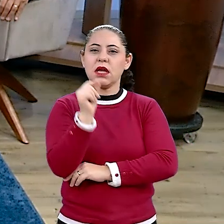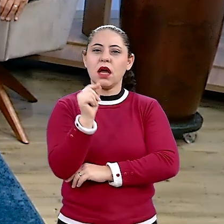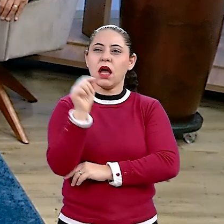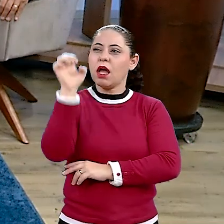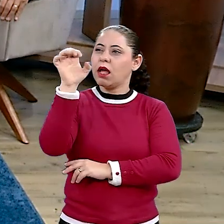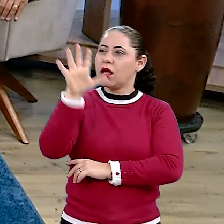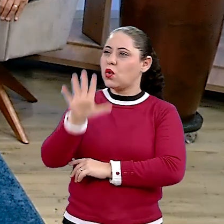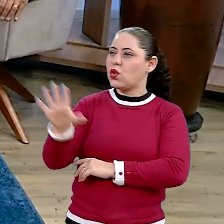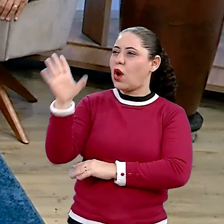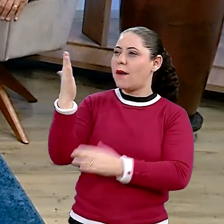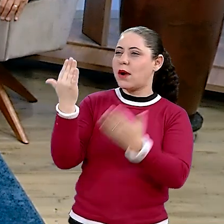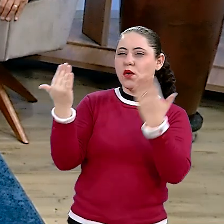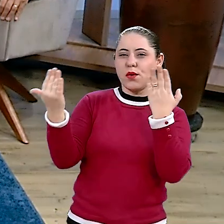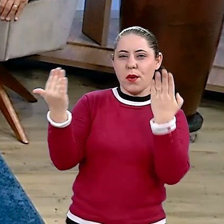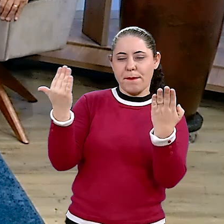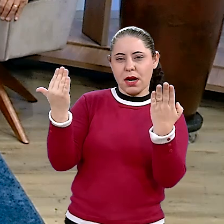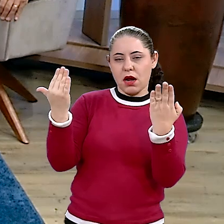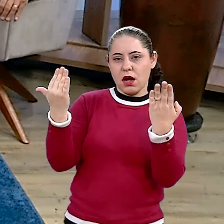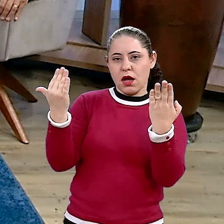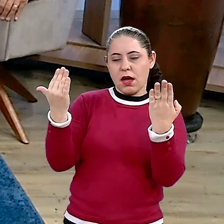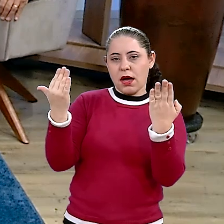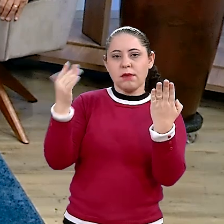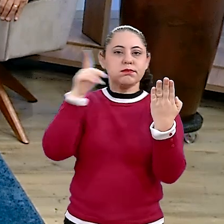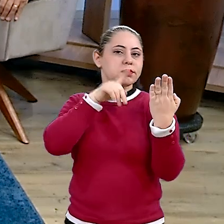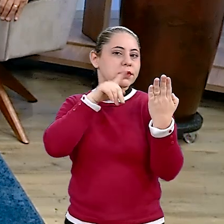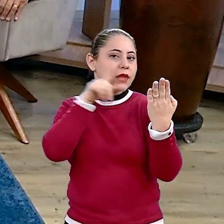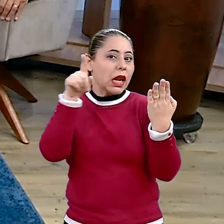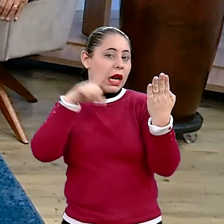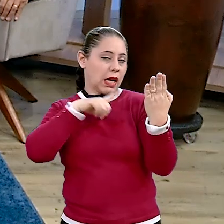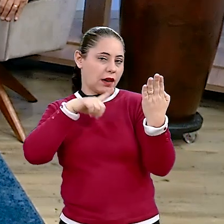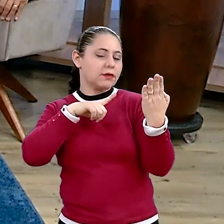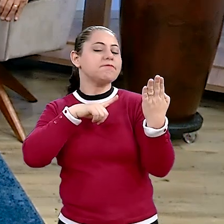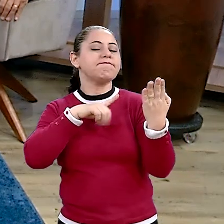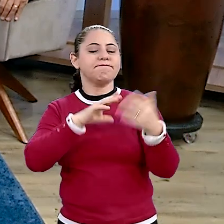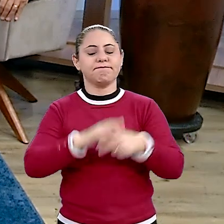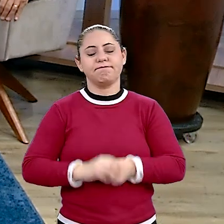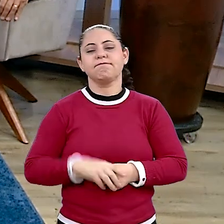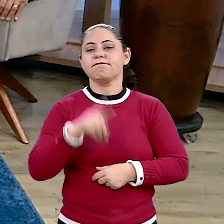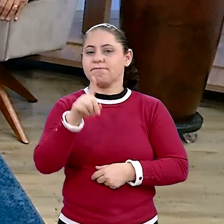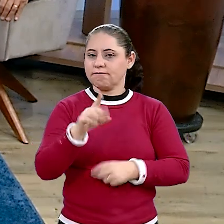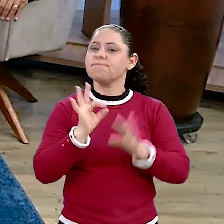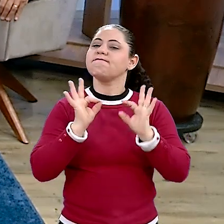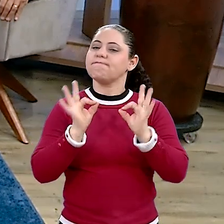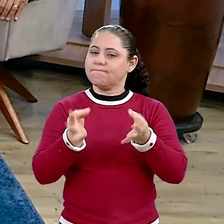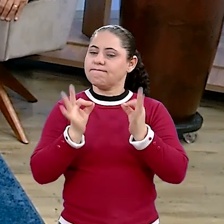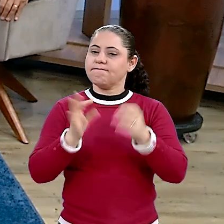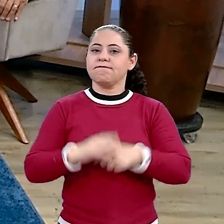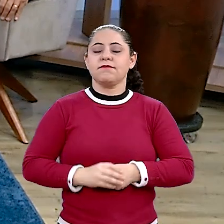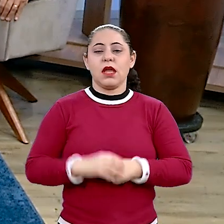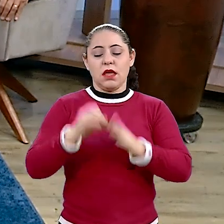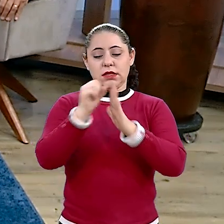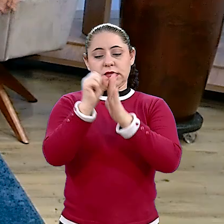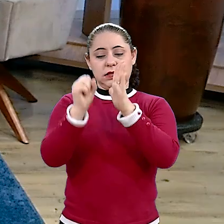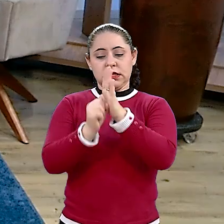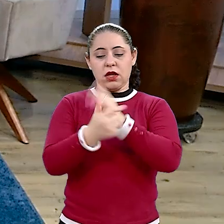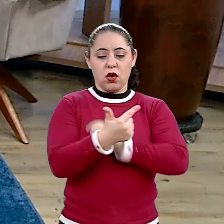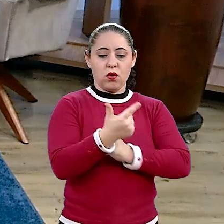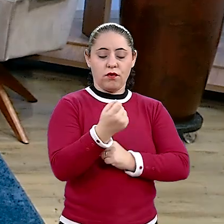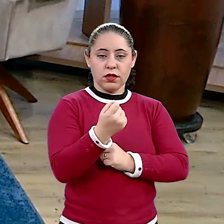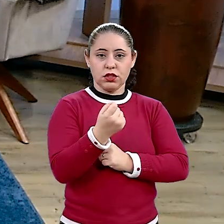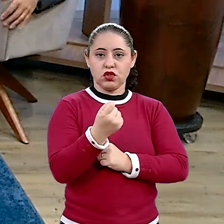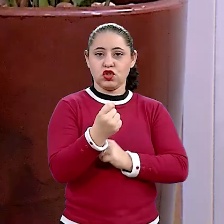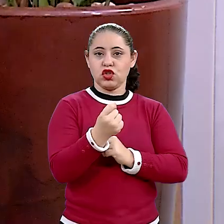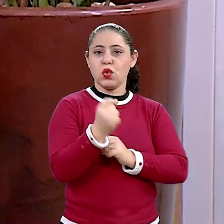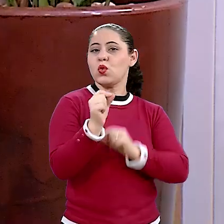modelo europeu, pegando mais o modelo americano. Né? Tem razão, porque no século XX a moda era o